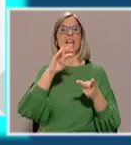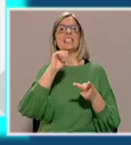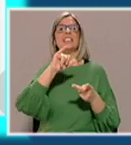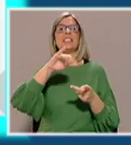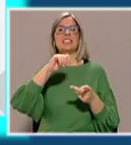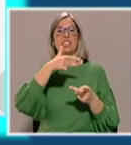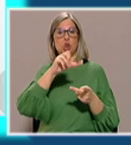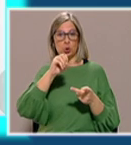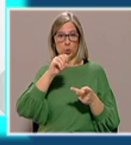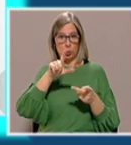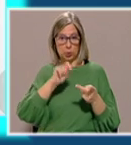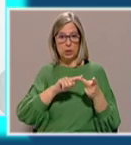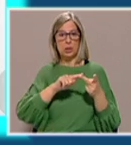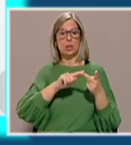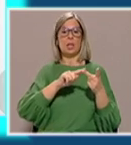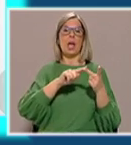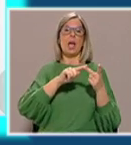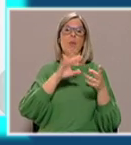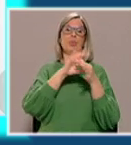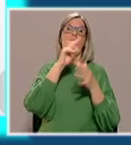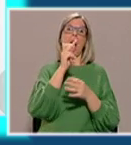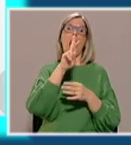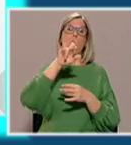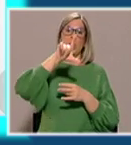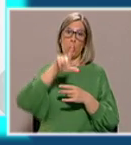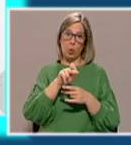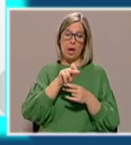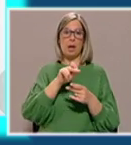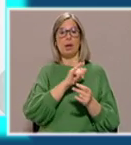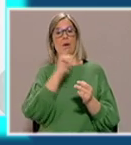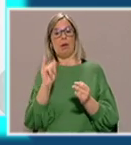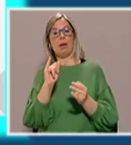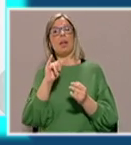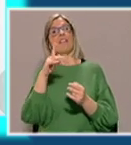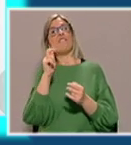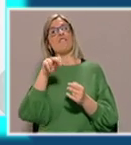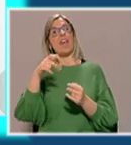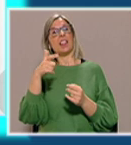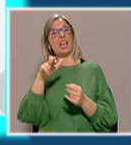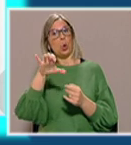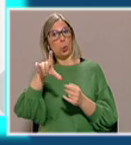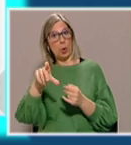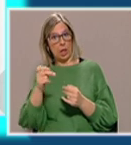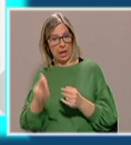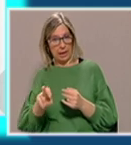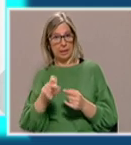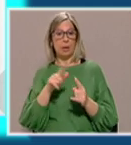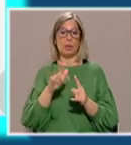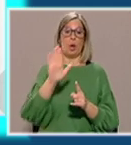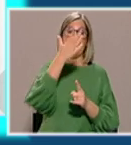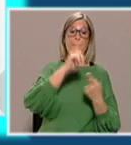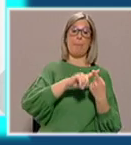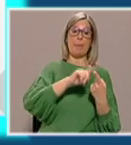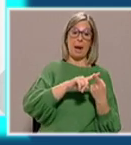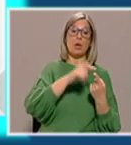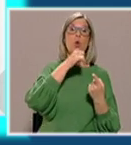a sístole ventricular. Portanto, na diástole geral, que era quando o coração estava relaxado, portanto, o músculo cardíaco está relaxado e o sangue entra nas